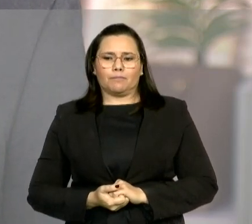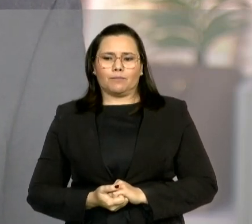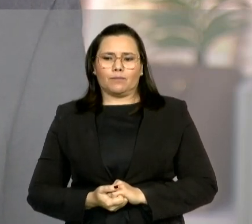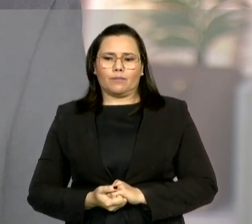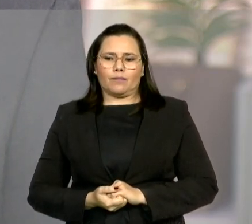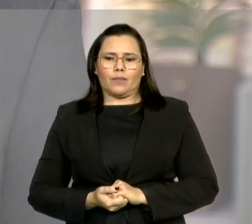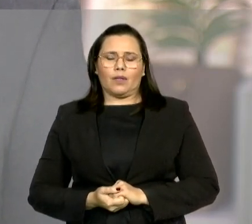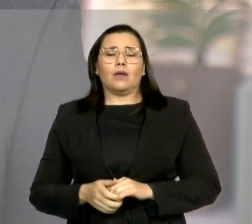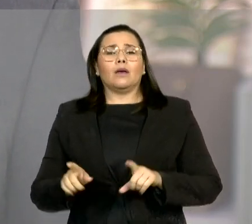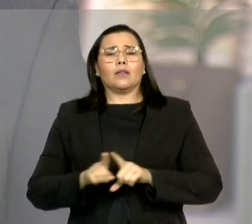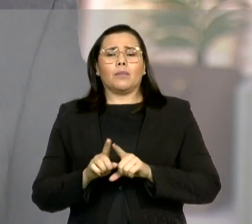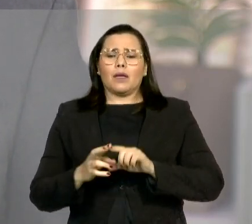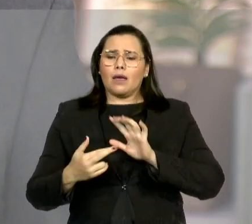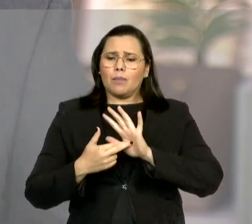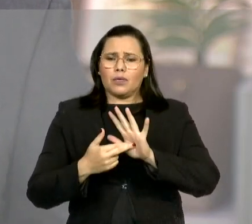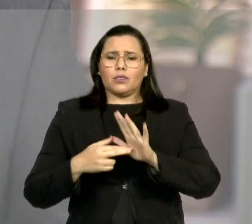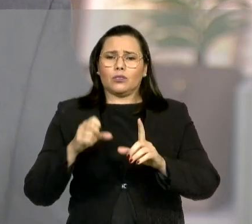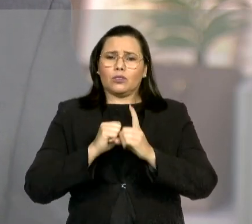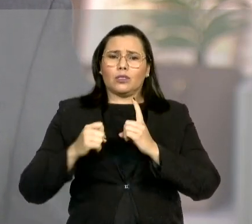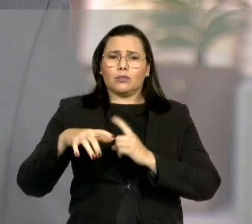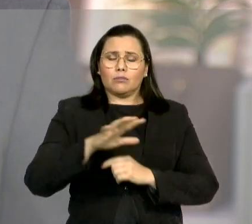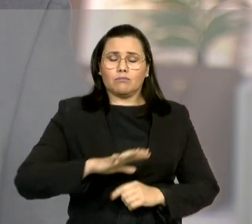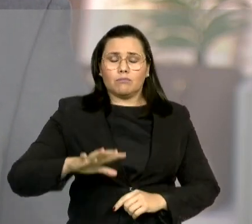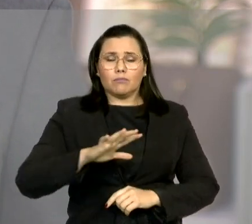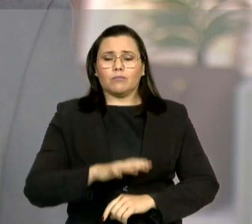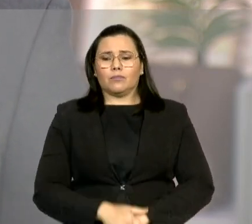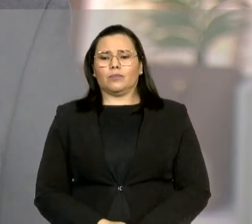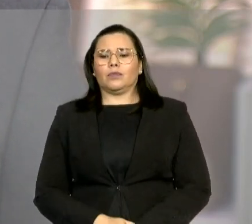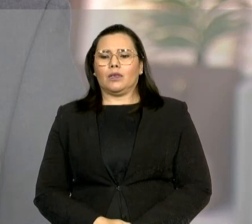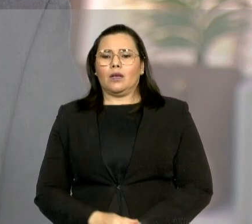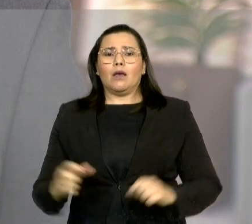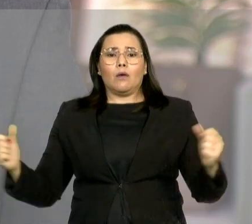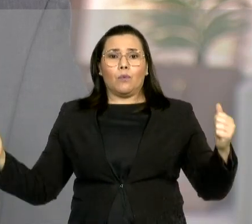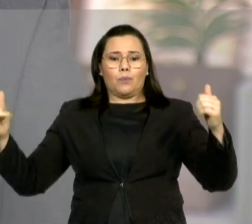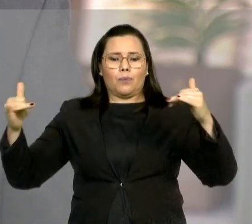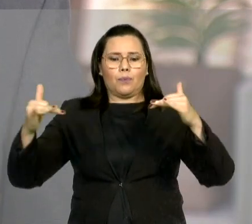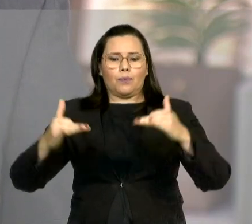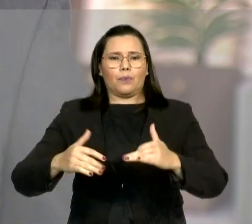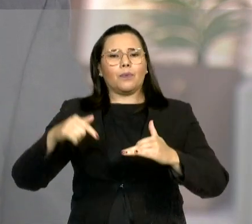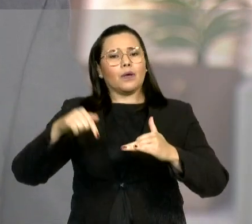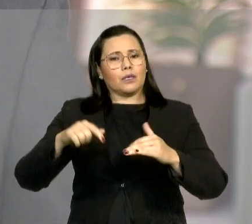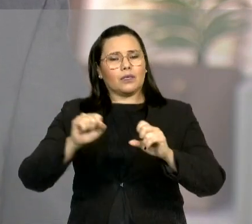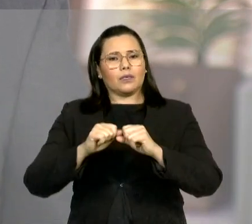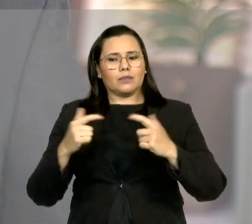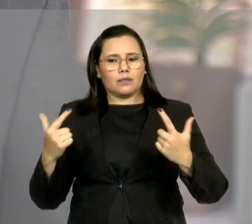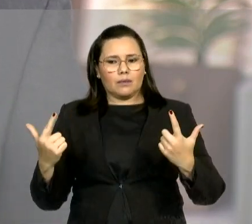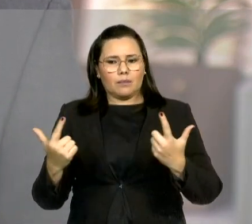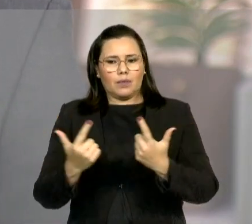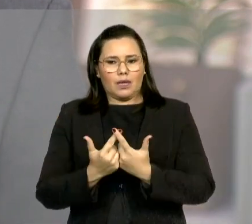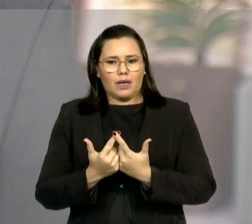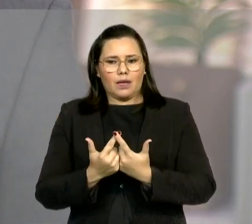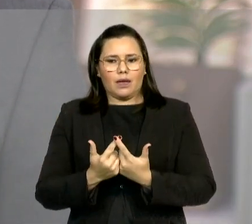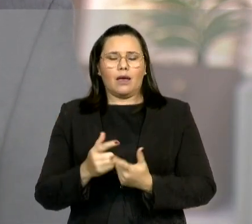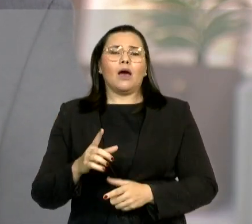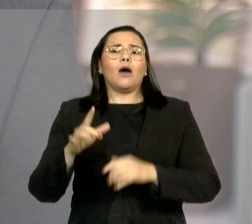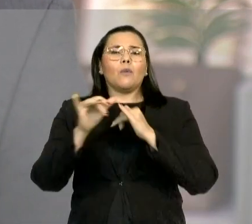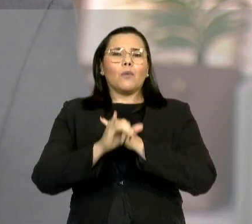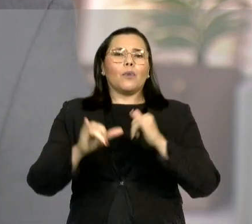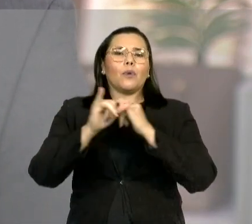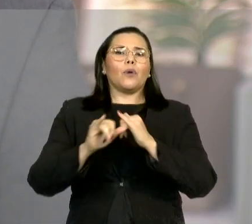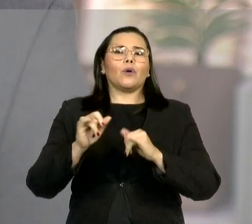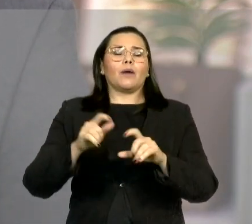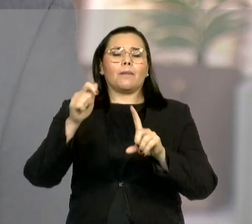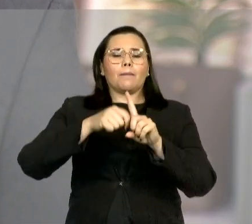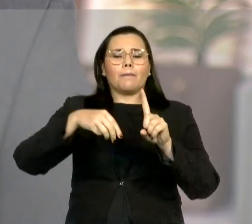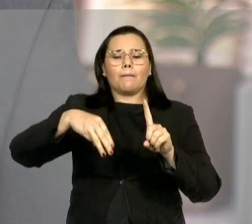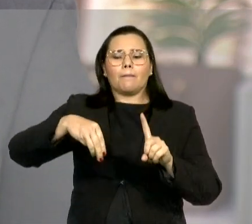Autoridades e representantes da sociedade civil participaram de um ato na Assembleia Legislativa alusivo à campanha Maio Laranja, de prevenção